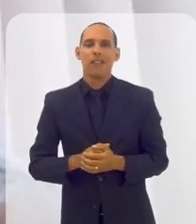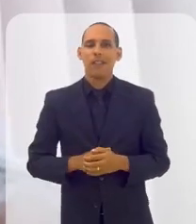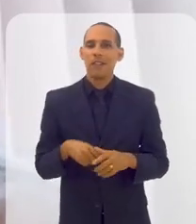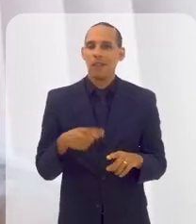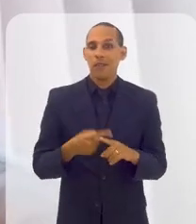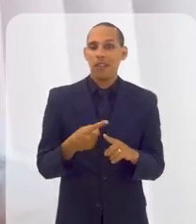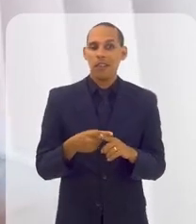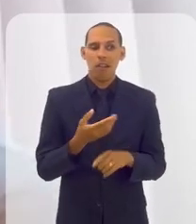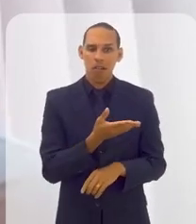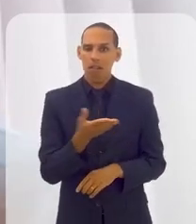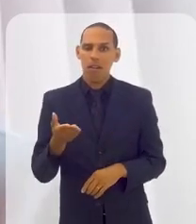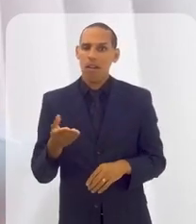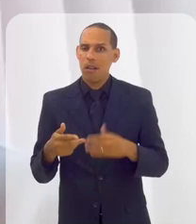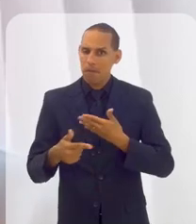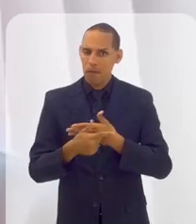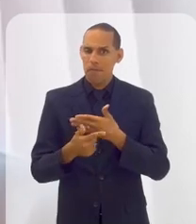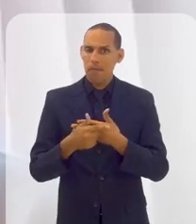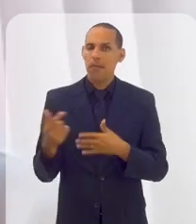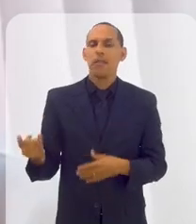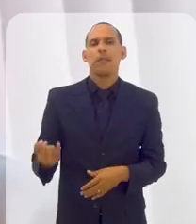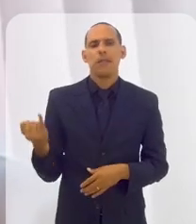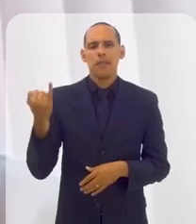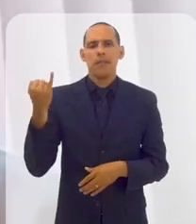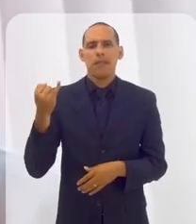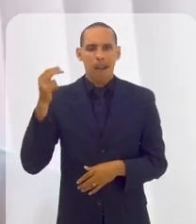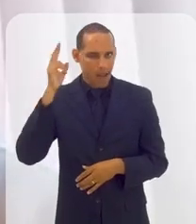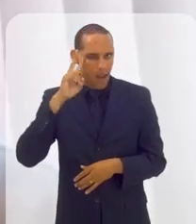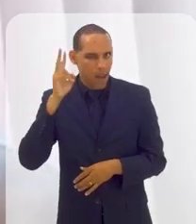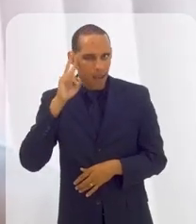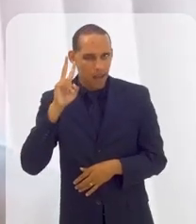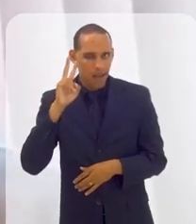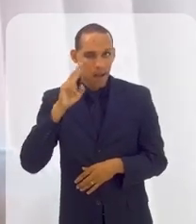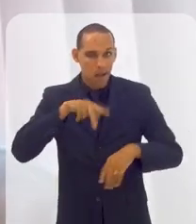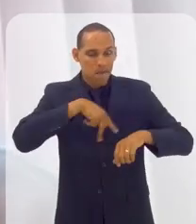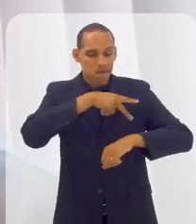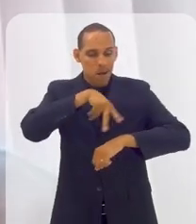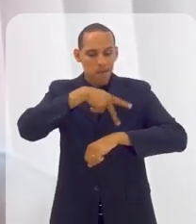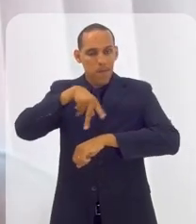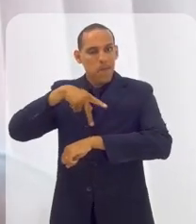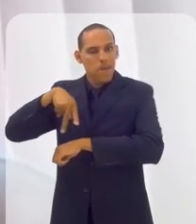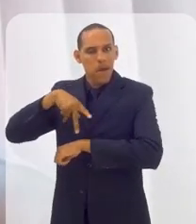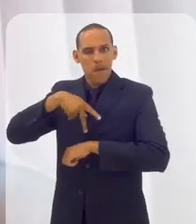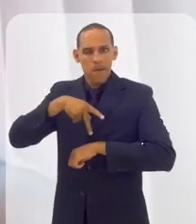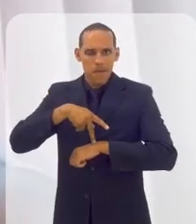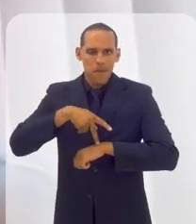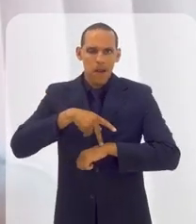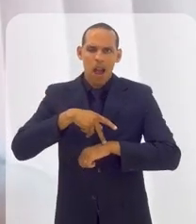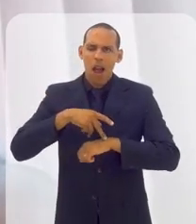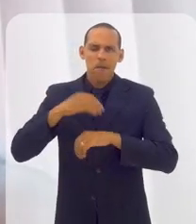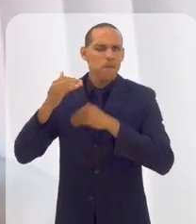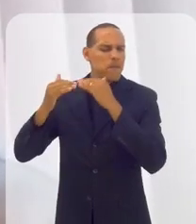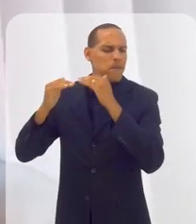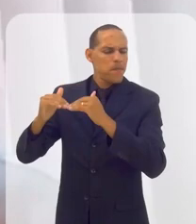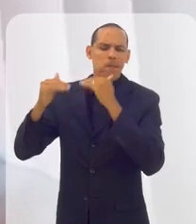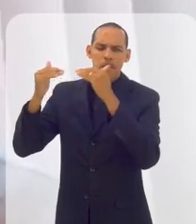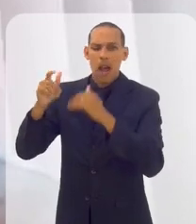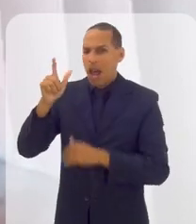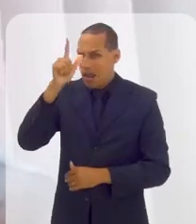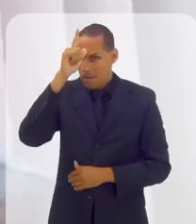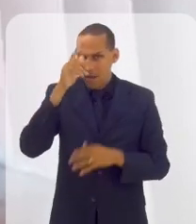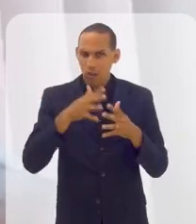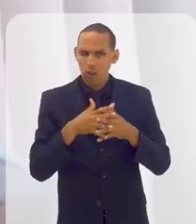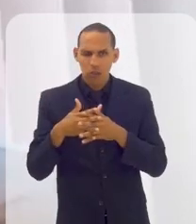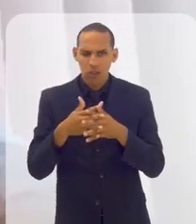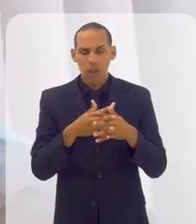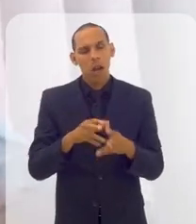industriais, porque eles têm um papel importante. É bom lembrar que países, sejam países extremamente desenvolvidos, como a